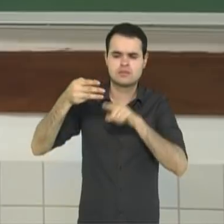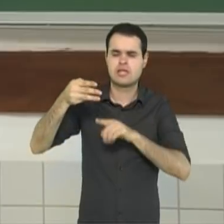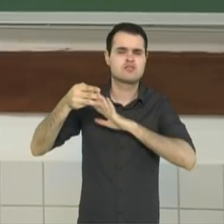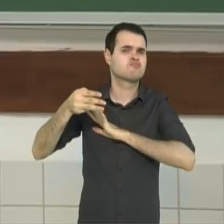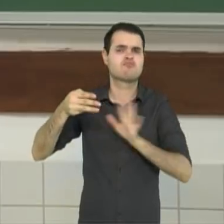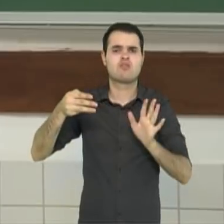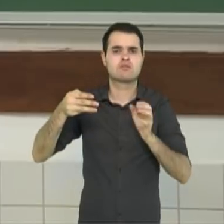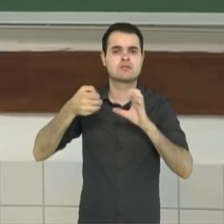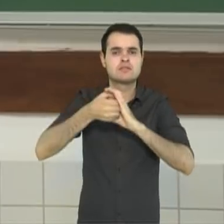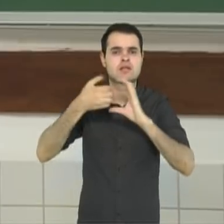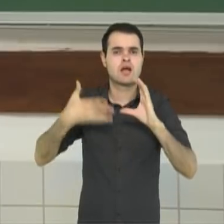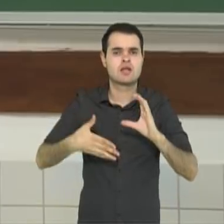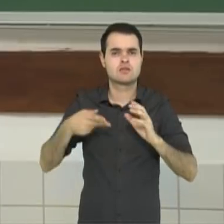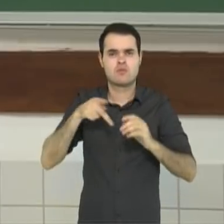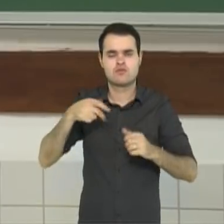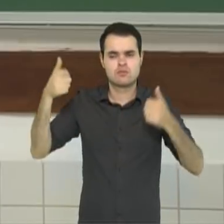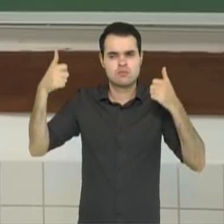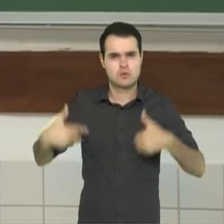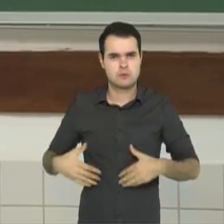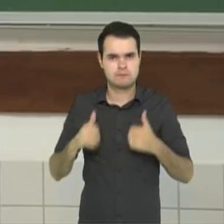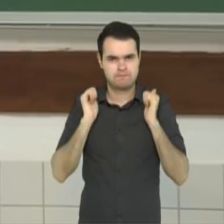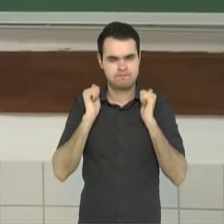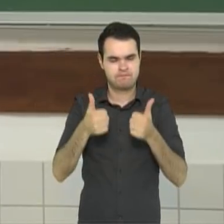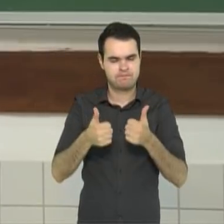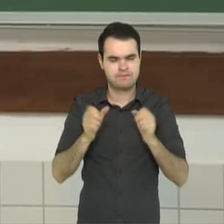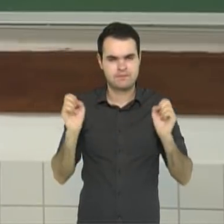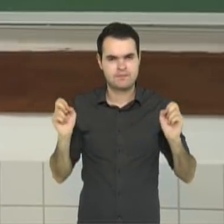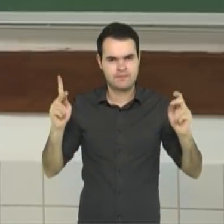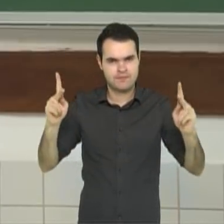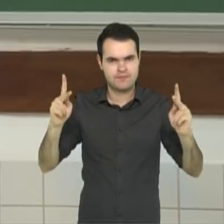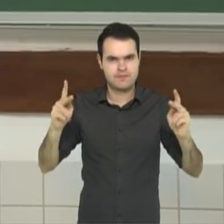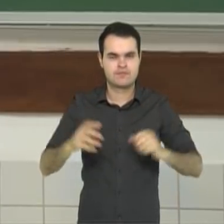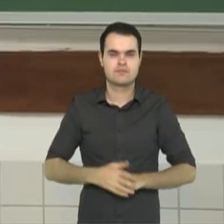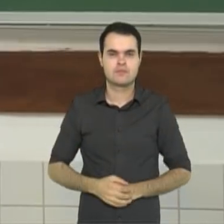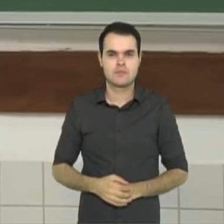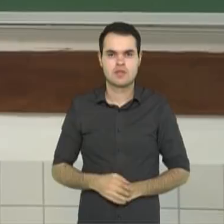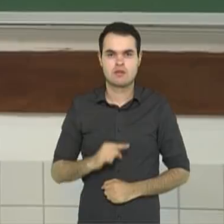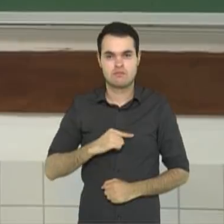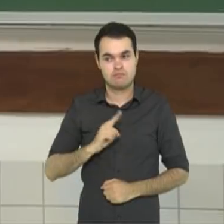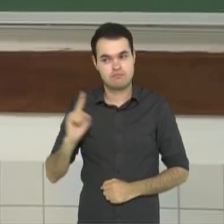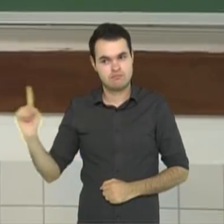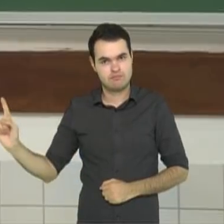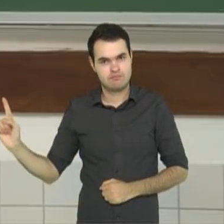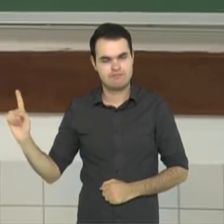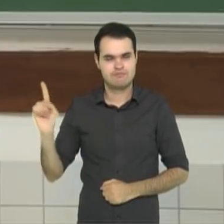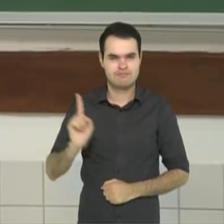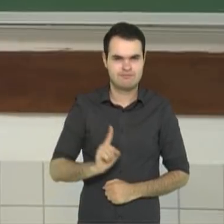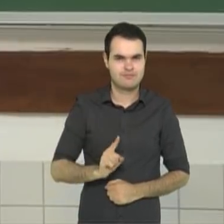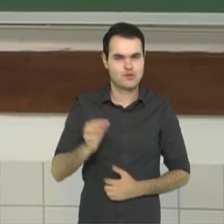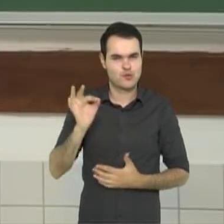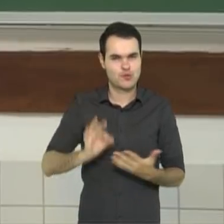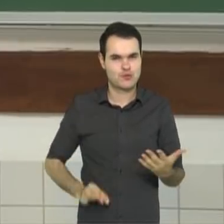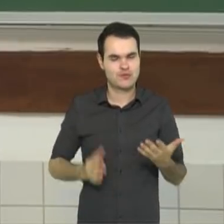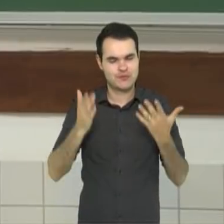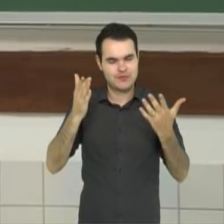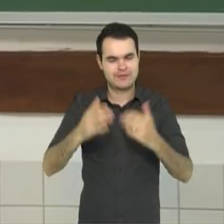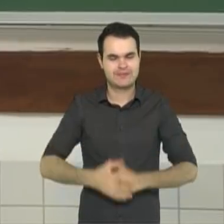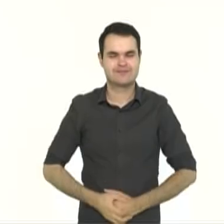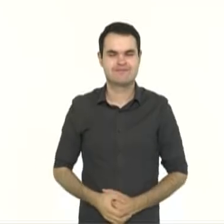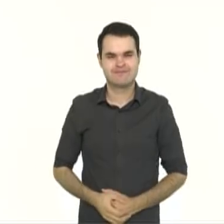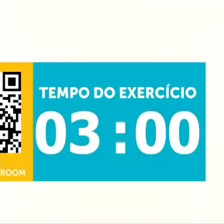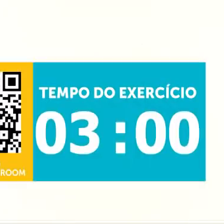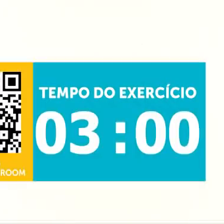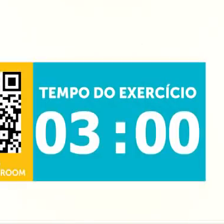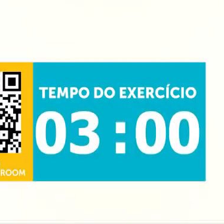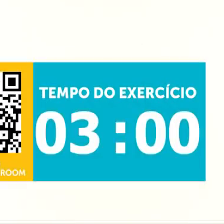das características que a professora acabou de explicar para vocês. Combinado? Eu vou ali e já volto e venho corrigir com vocês.